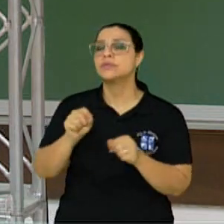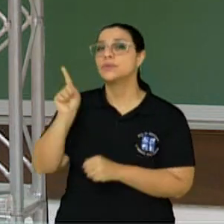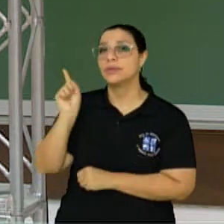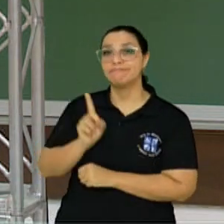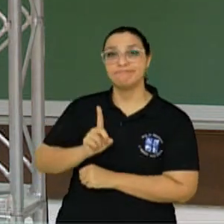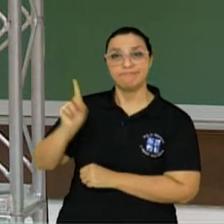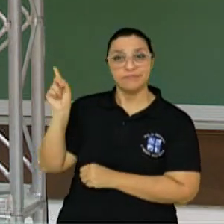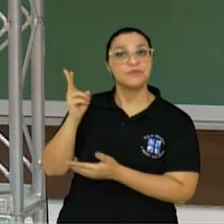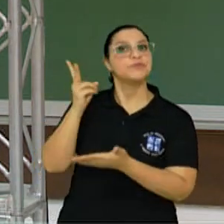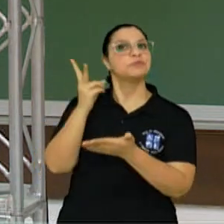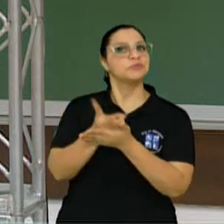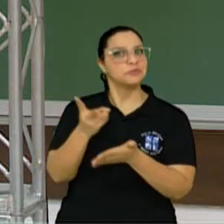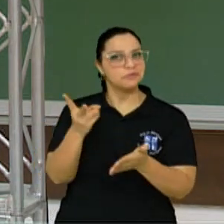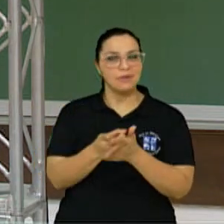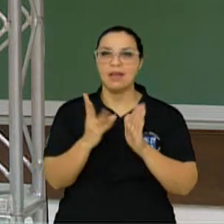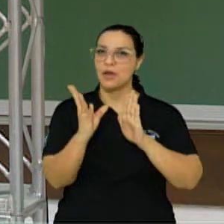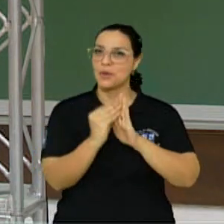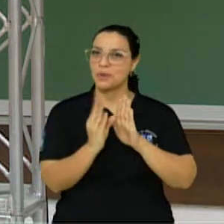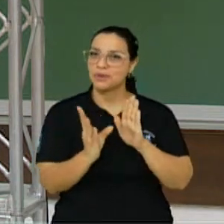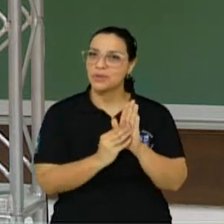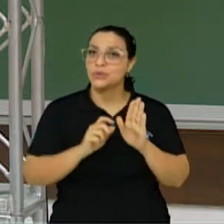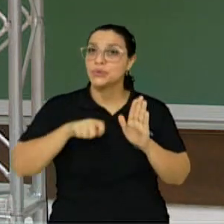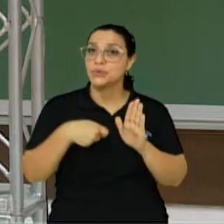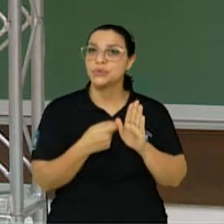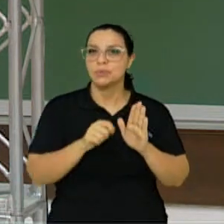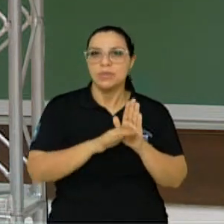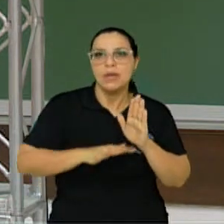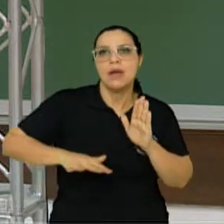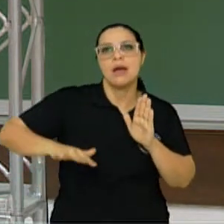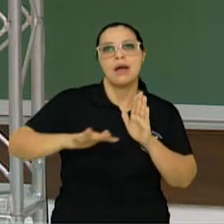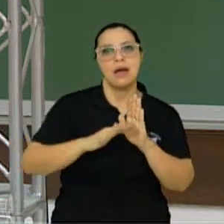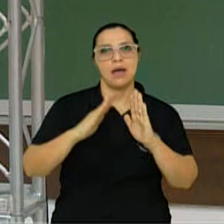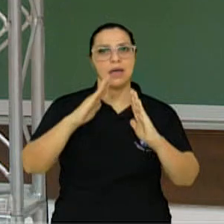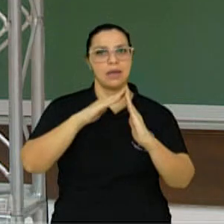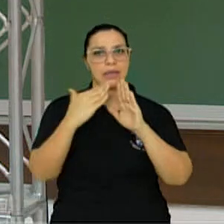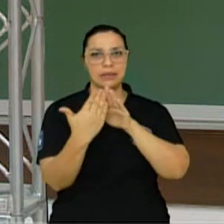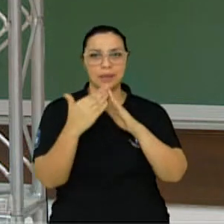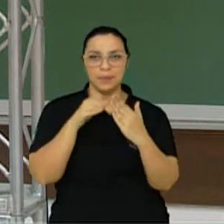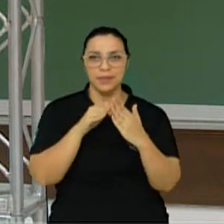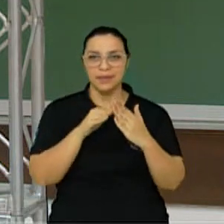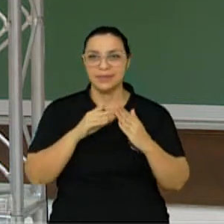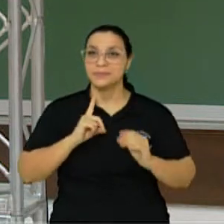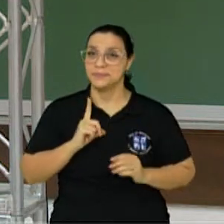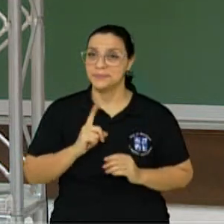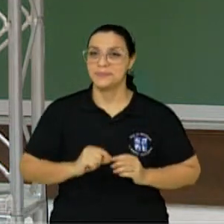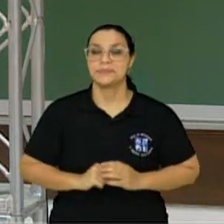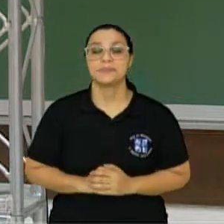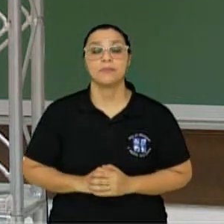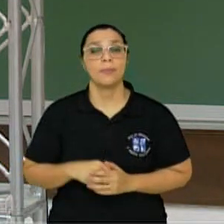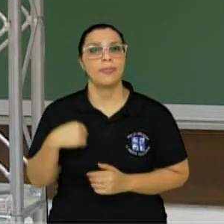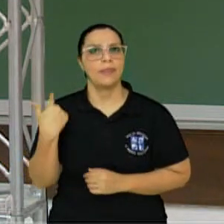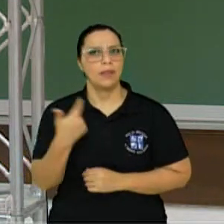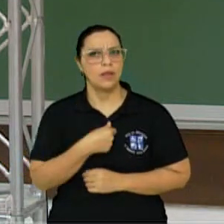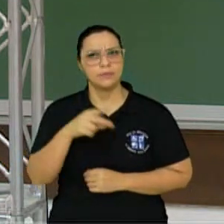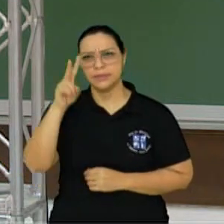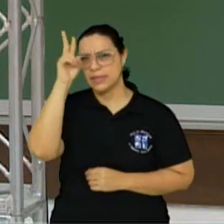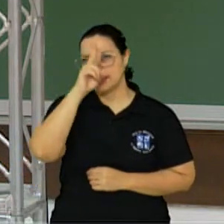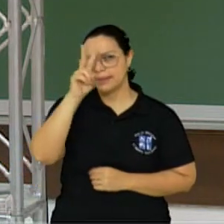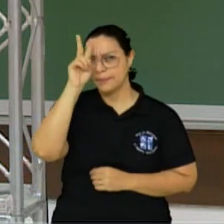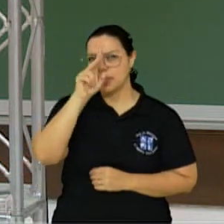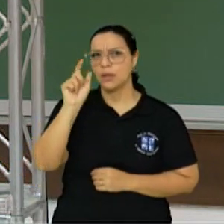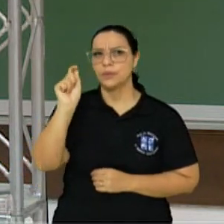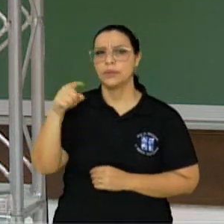nós vamos continuar falando agora sobre a área da superfície de uma pirâmide. Então, só para